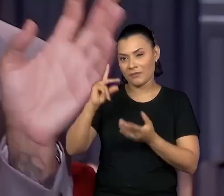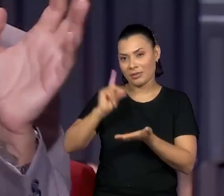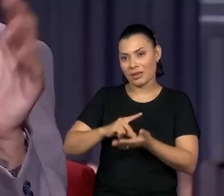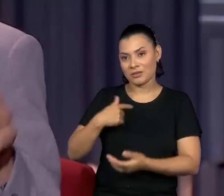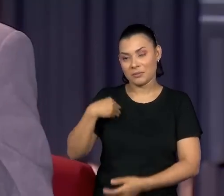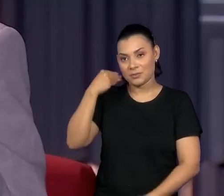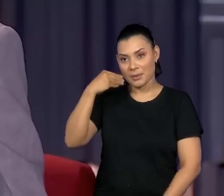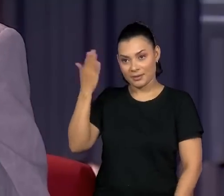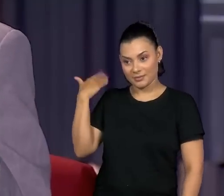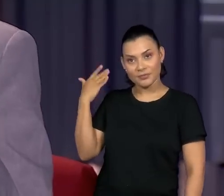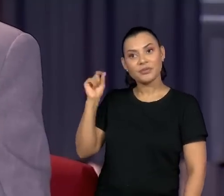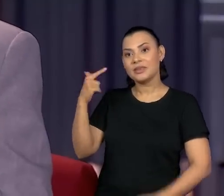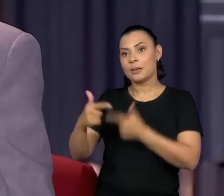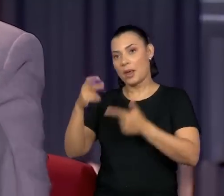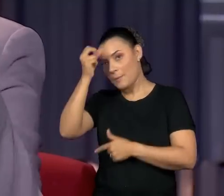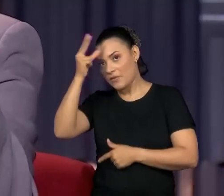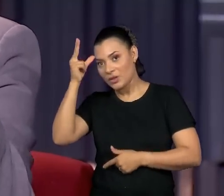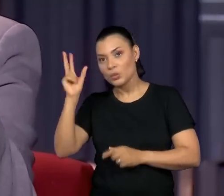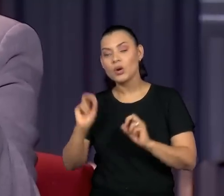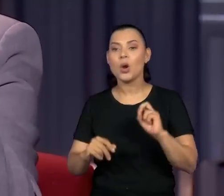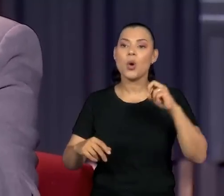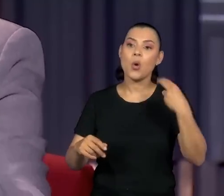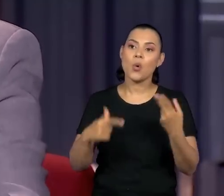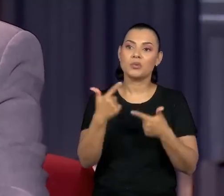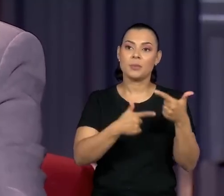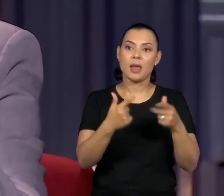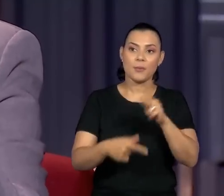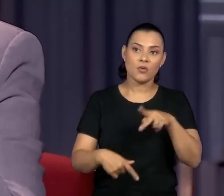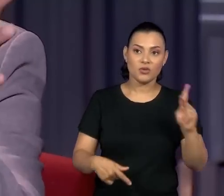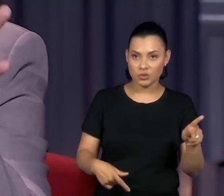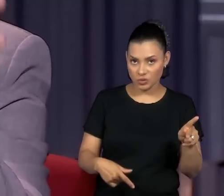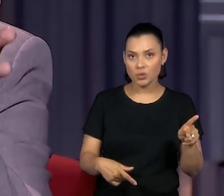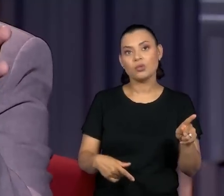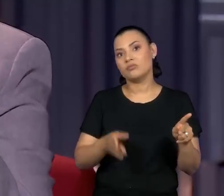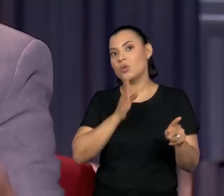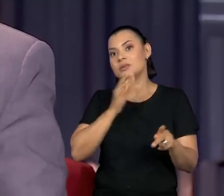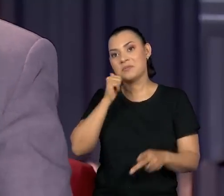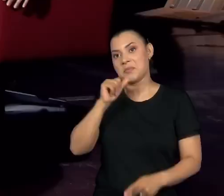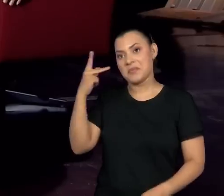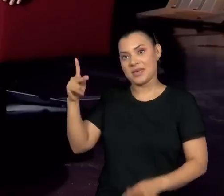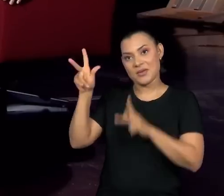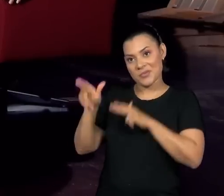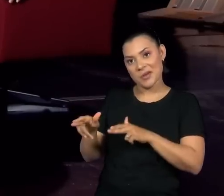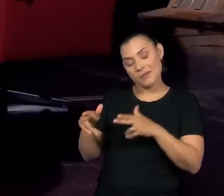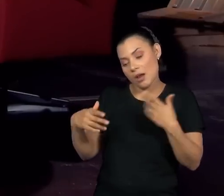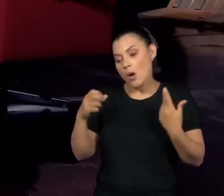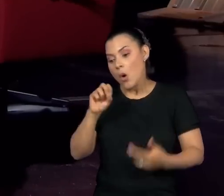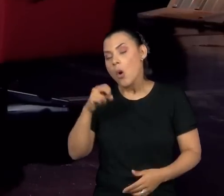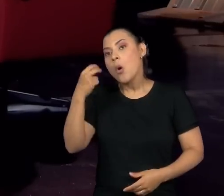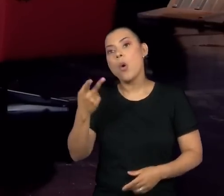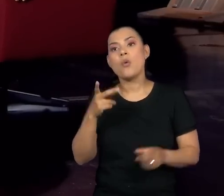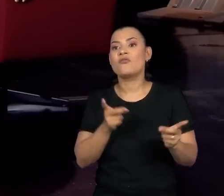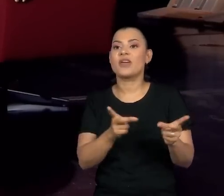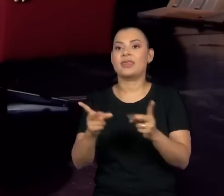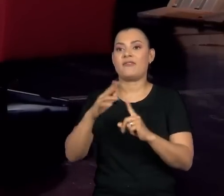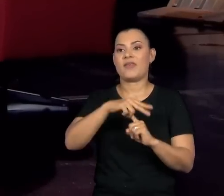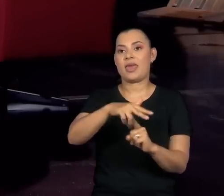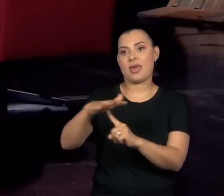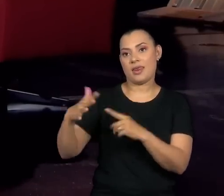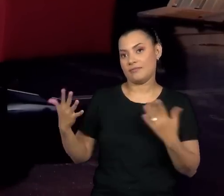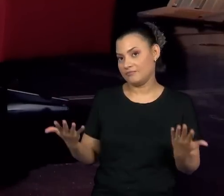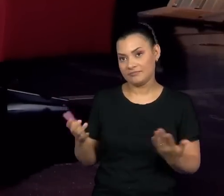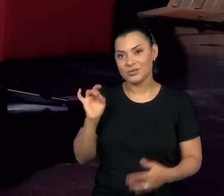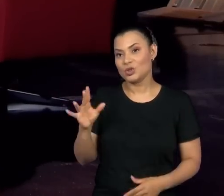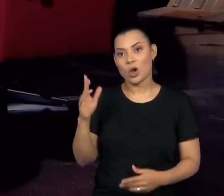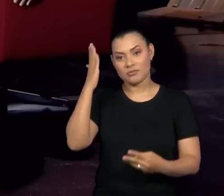ou era trabalhar na prefeitura, ou era trabalhar de professor, que era o que eu conhecia de minha mãe, ou era vender na feira. Eram as